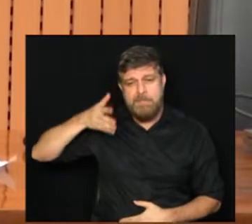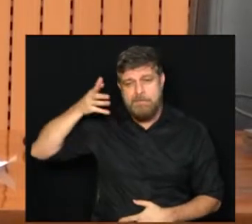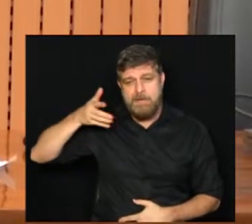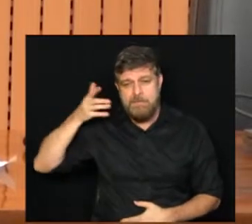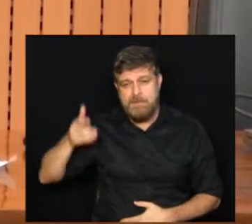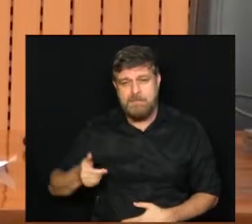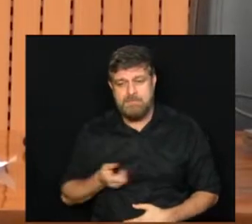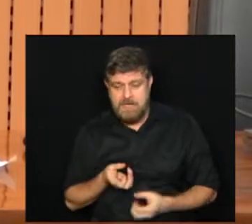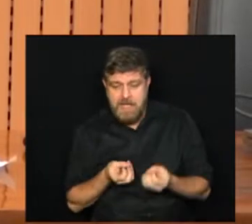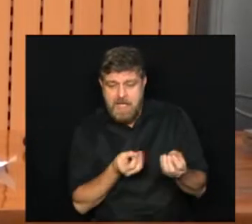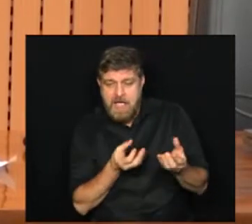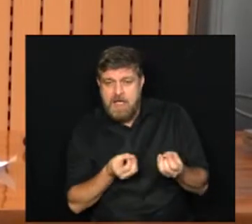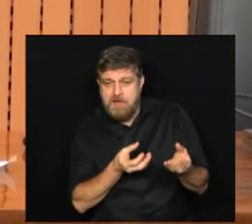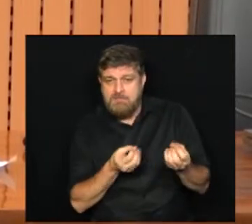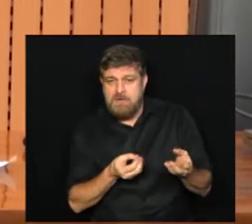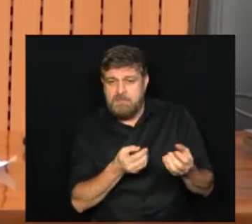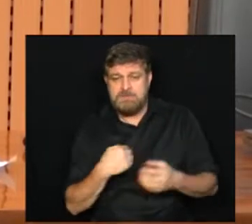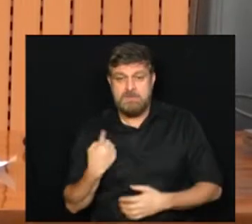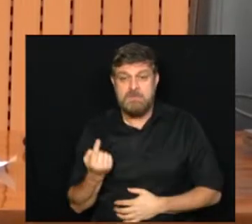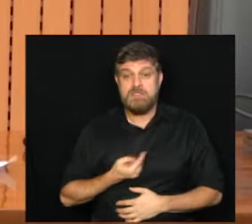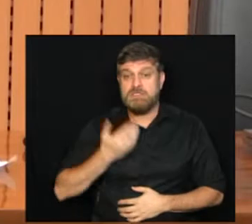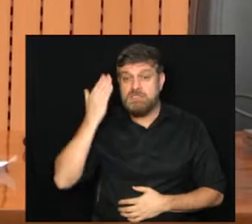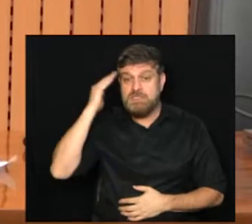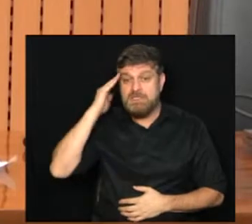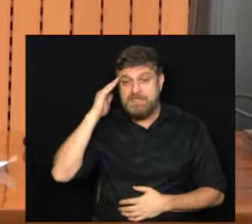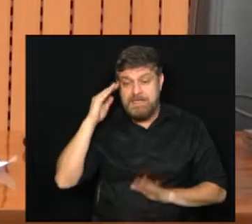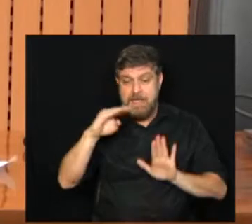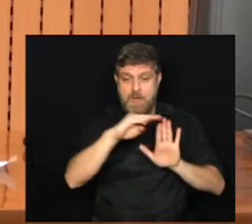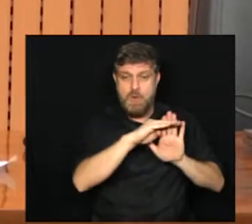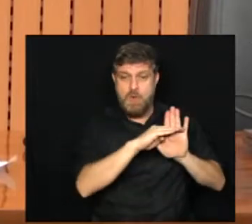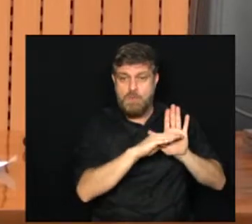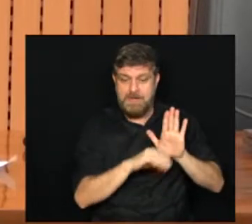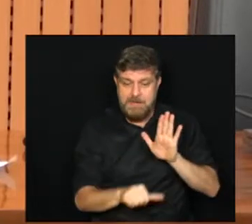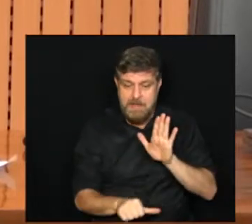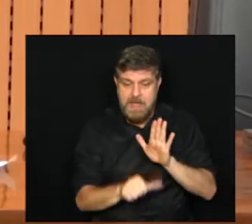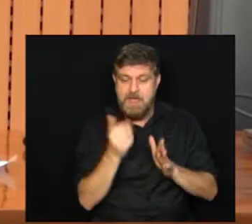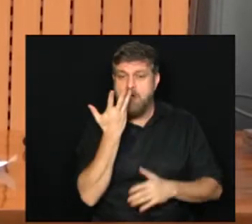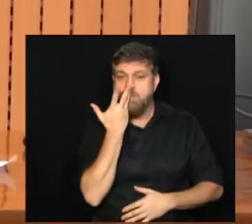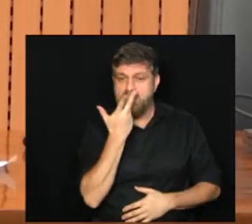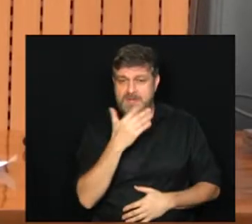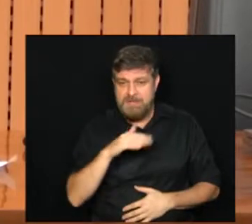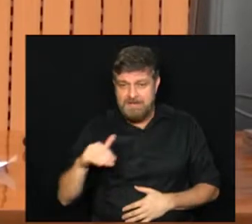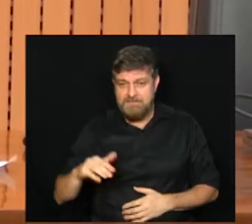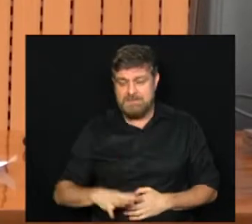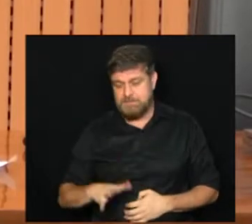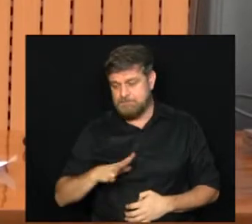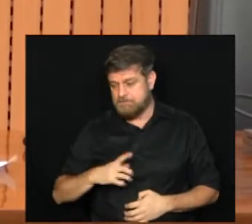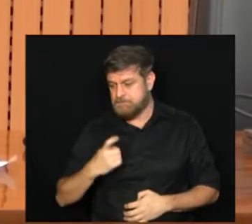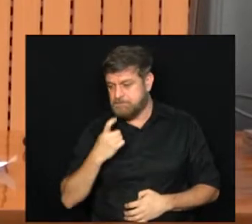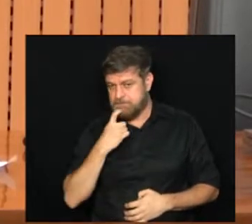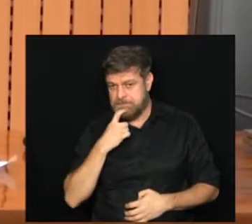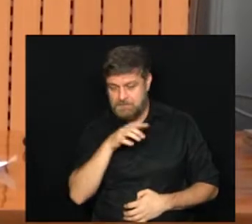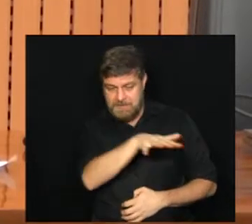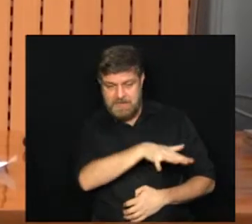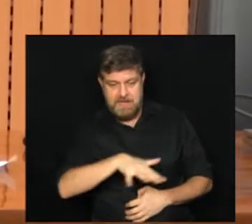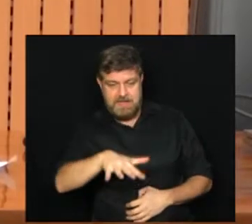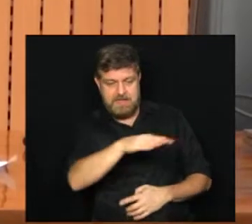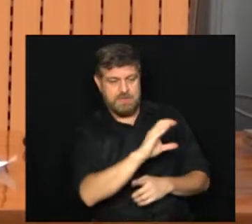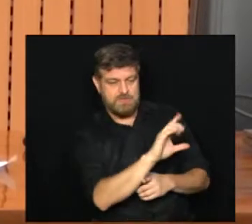as informações, os dados sobre o programa Primeira Infância na cidade de Campinas, fazendo aí um recorte geográfico, para a